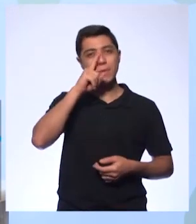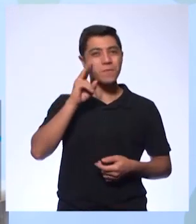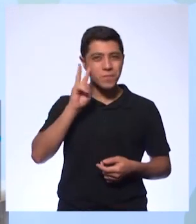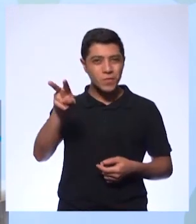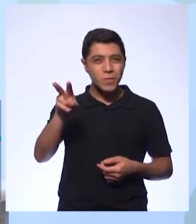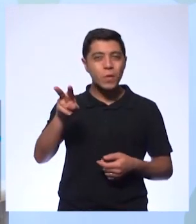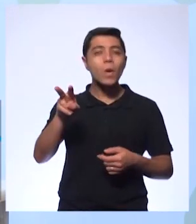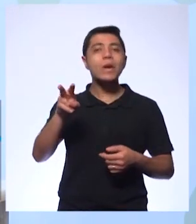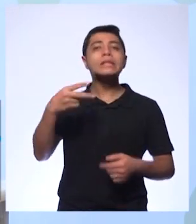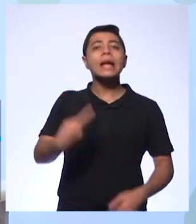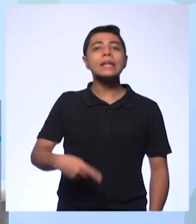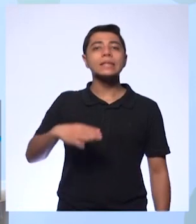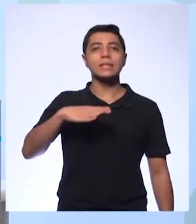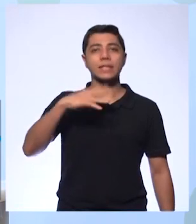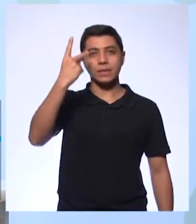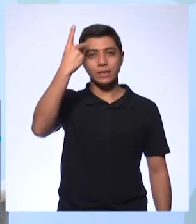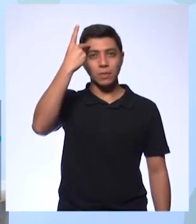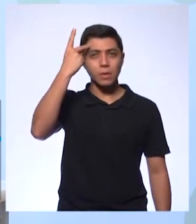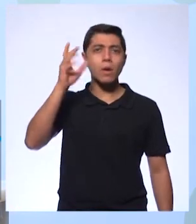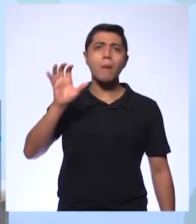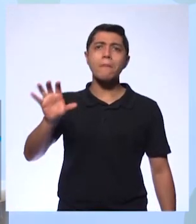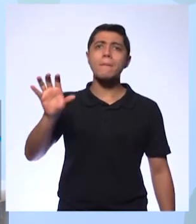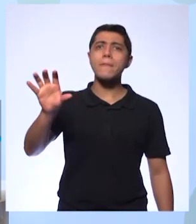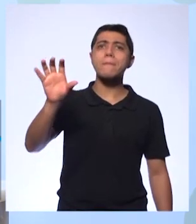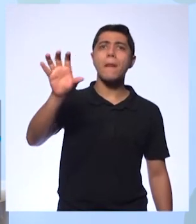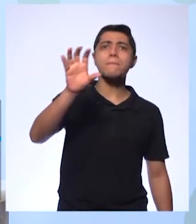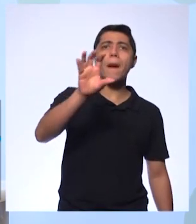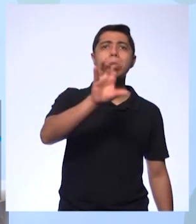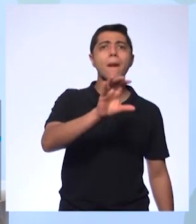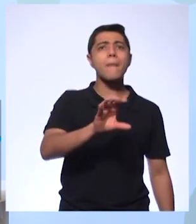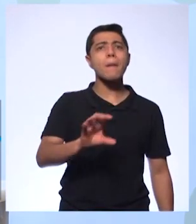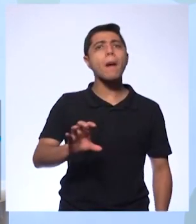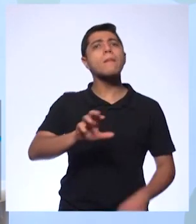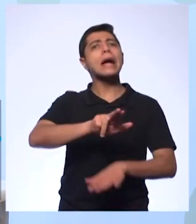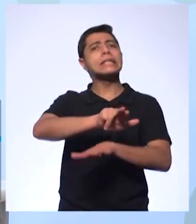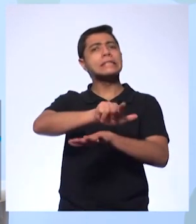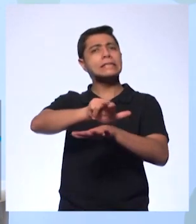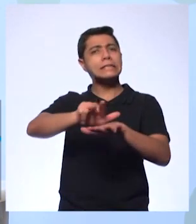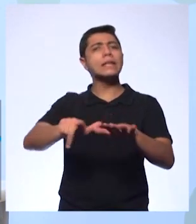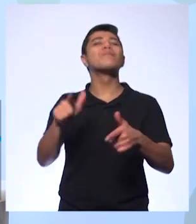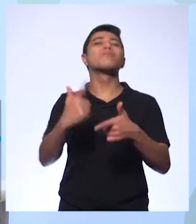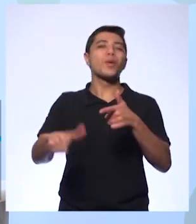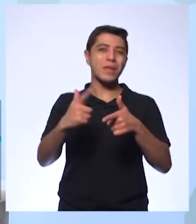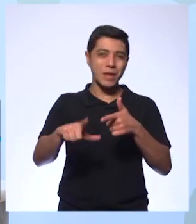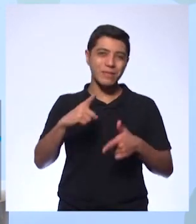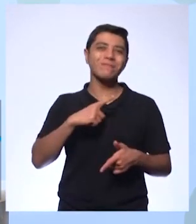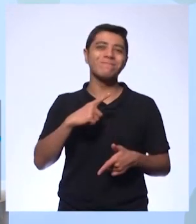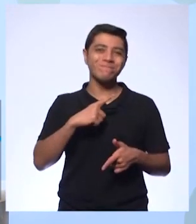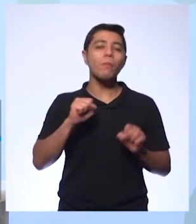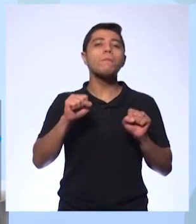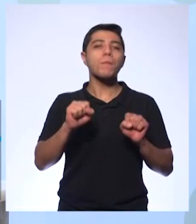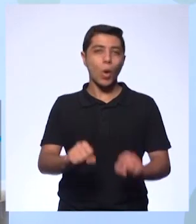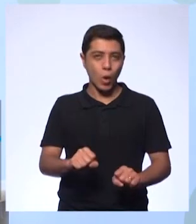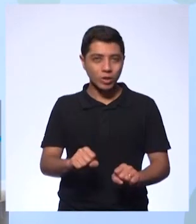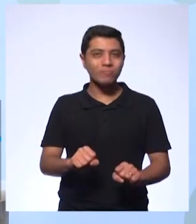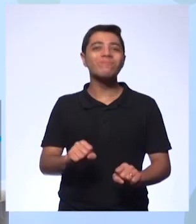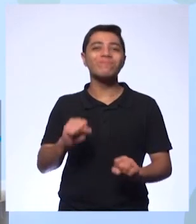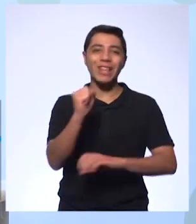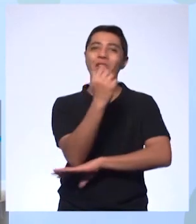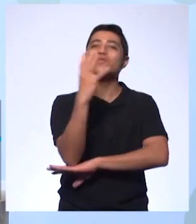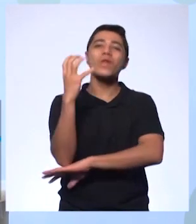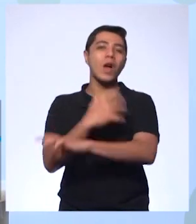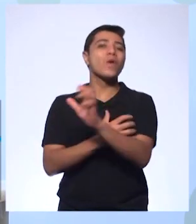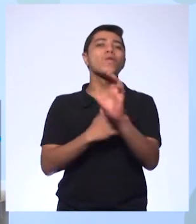várias regiões da cidade de São Paulo, né, são de riscos iminentes aí quanto aos desastres naturais que ocorrem principalmente